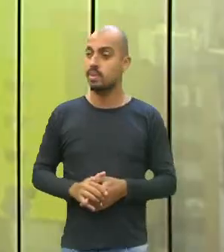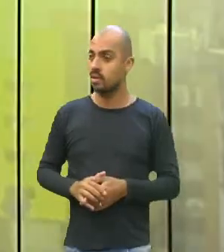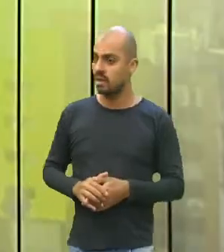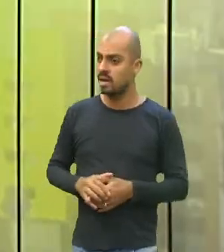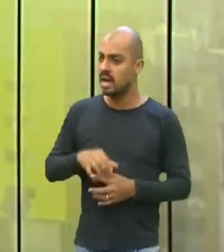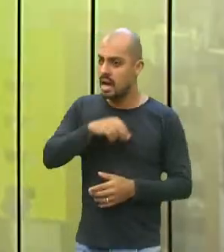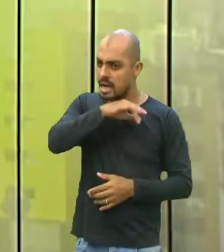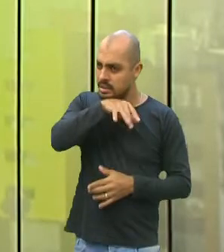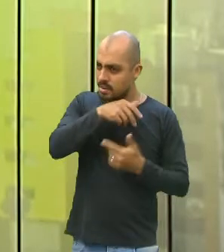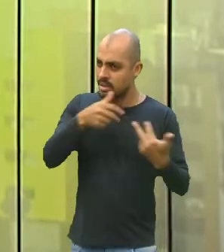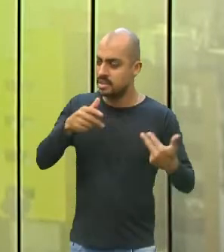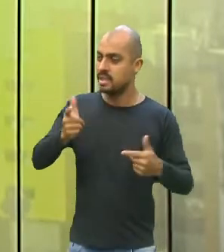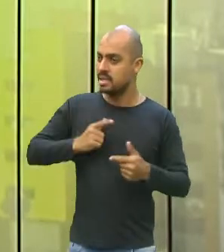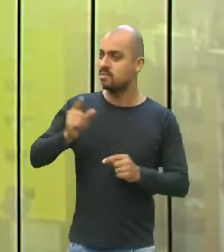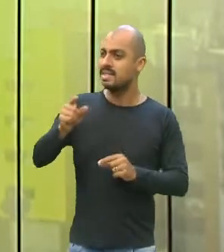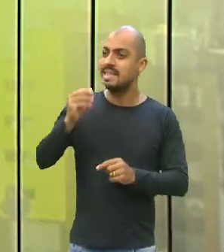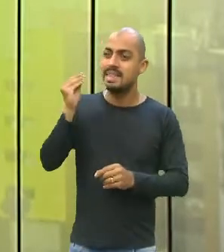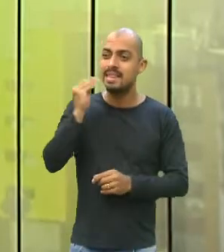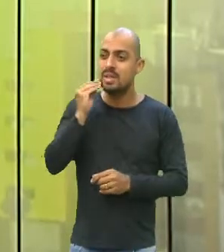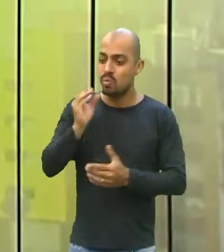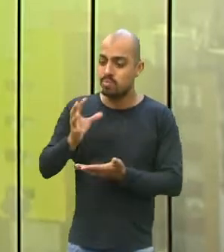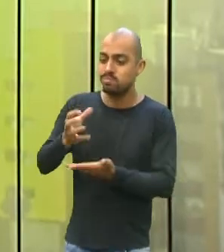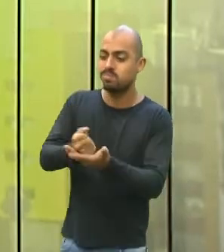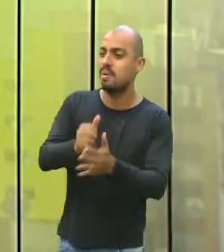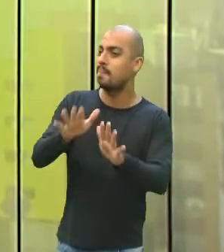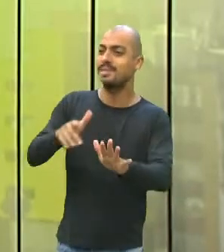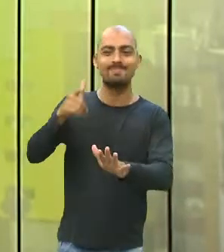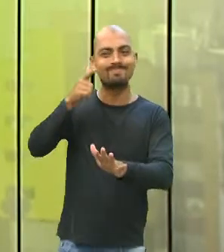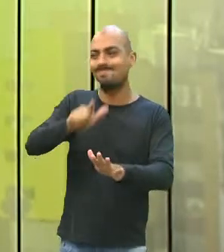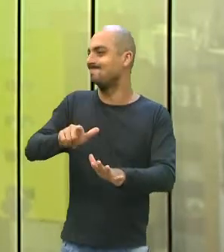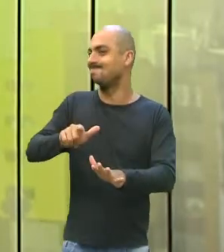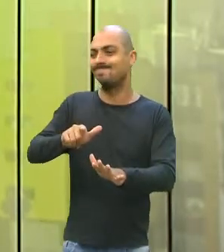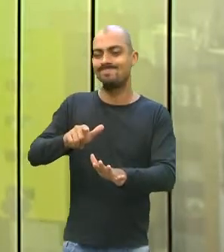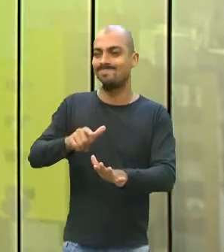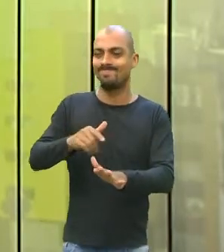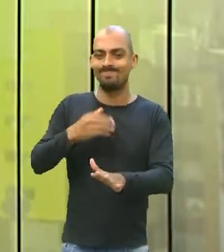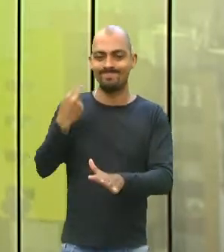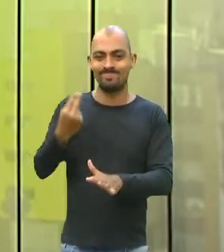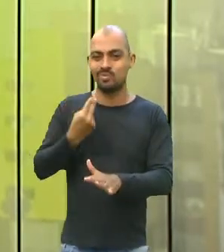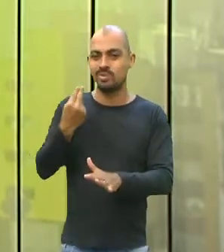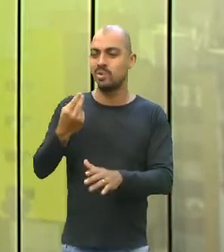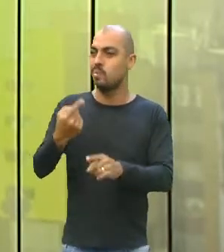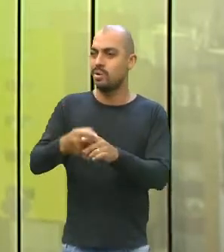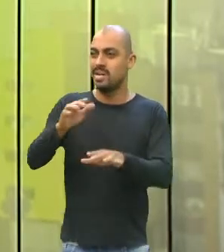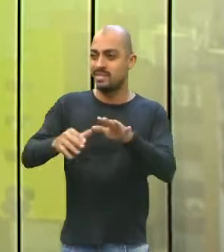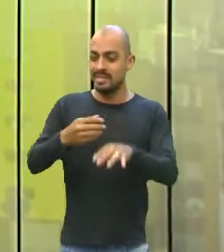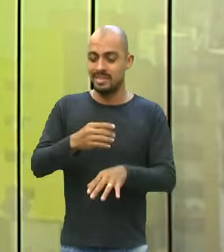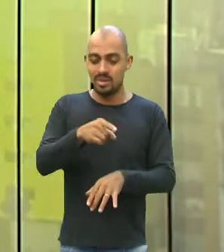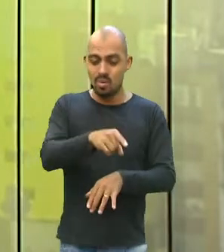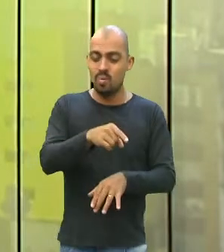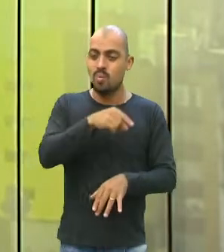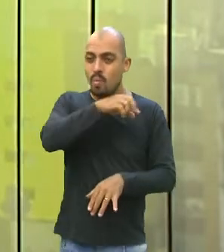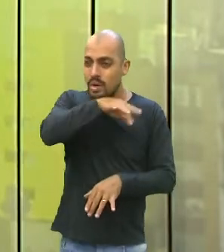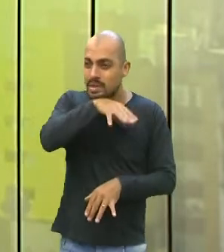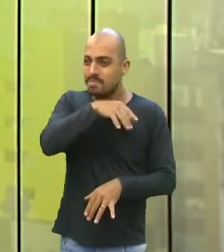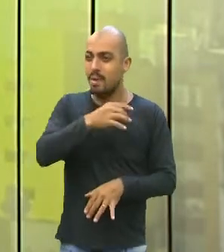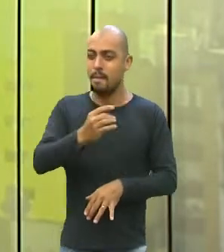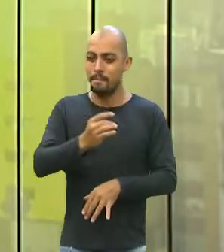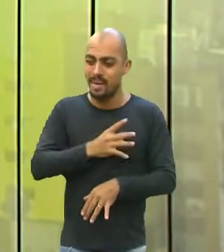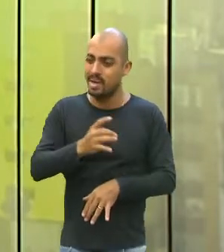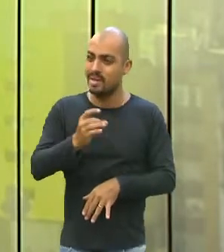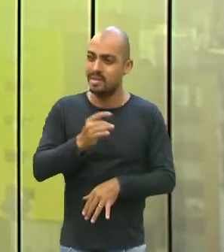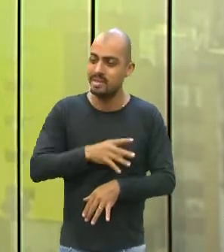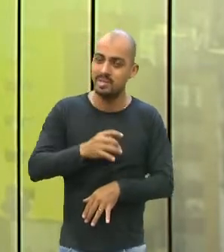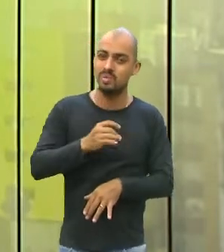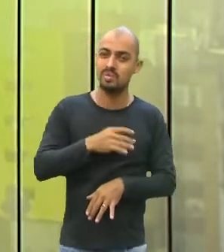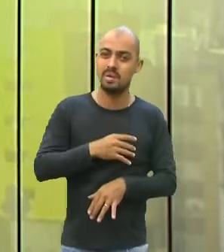até tentaram resgatar e não conseguiram, até pela questão do medo do animal, de que o ser